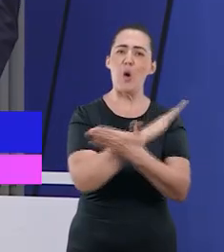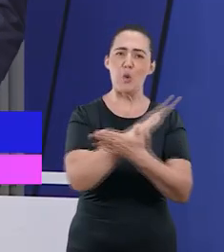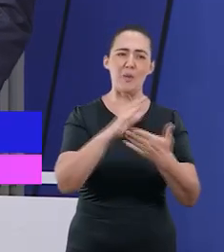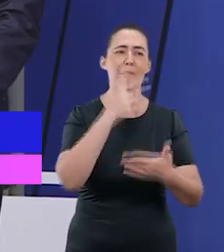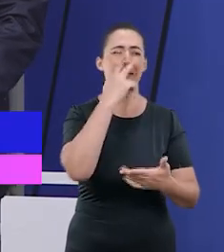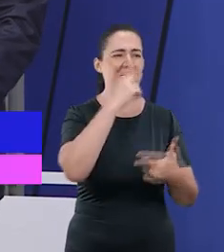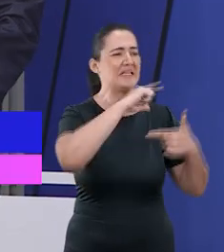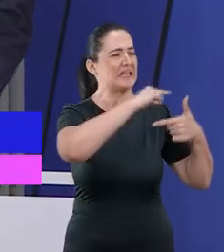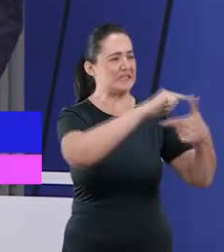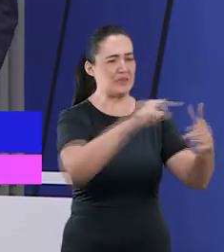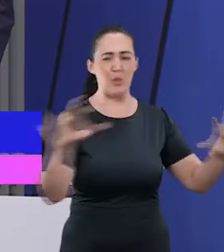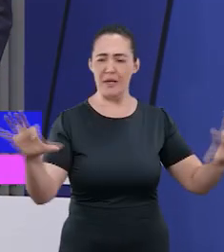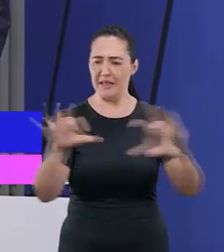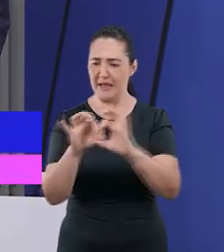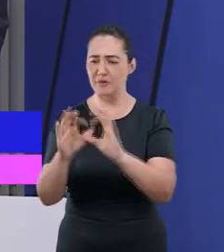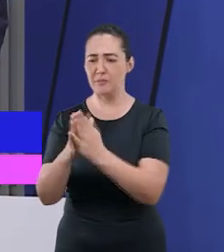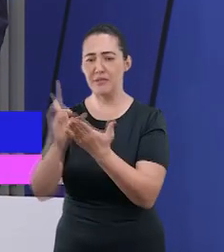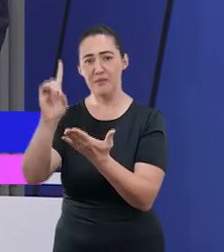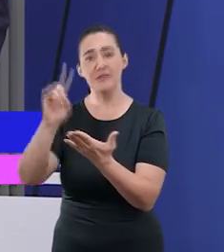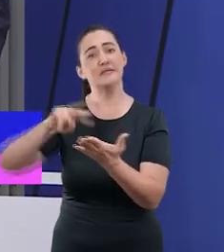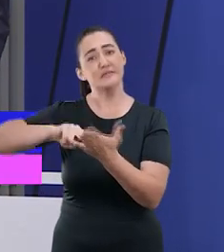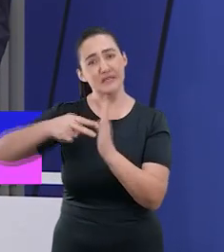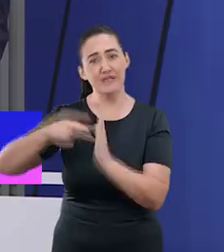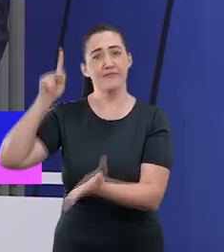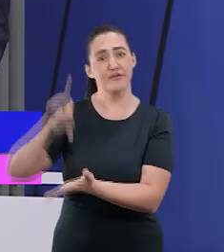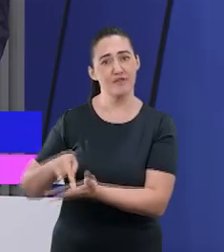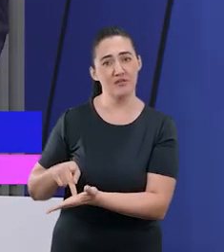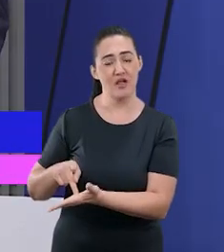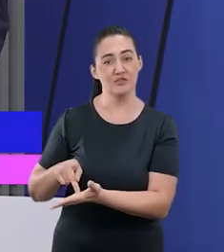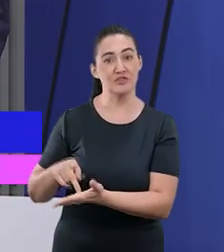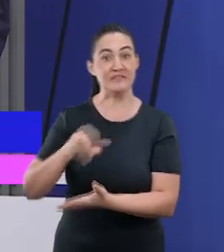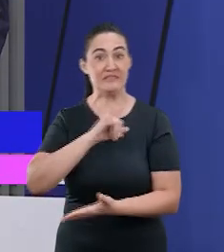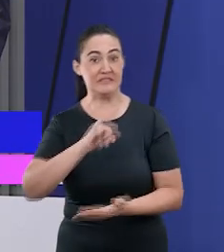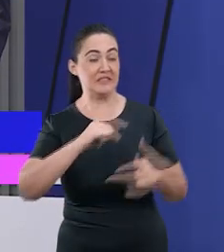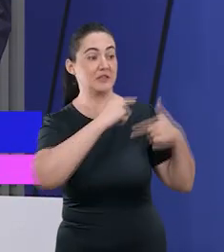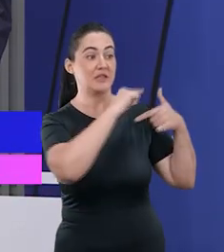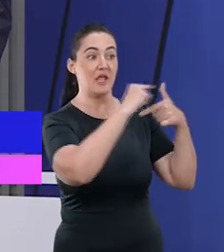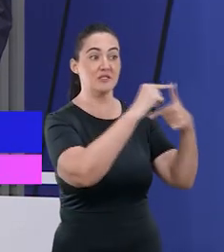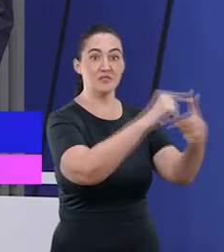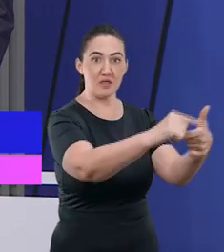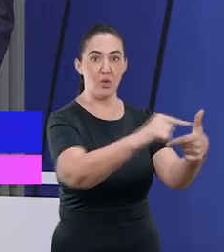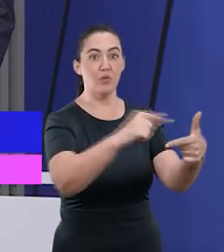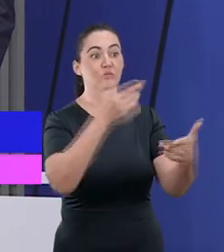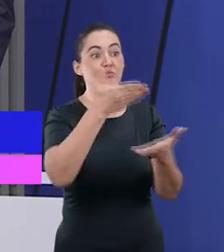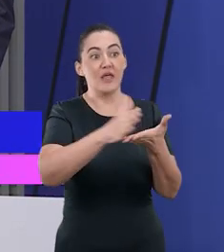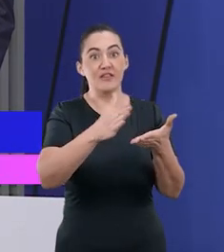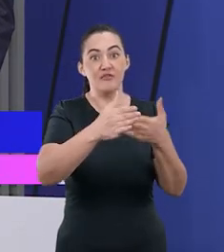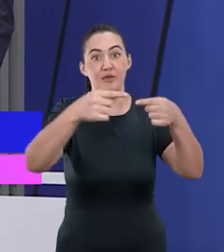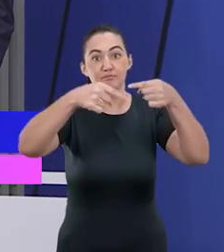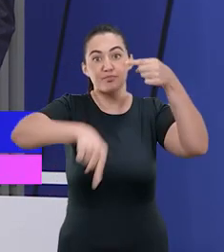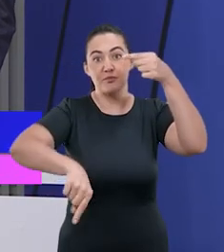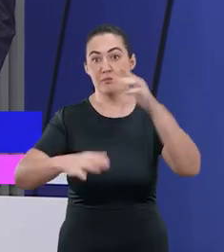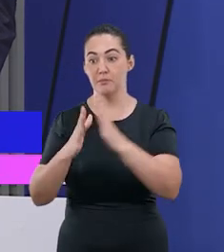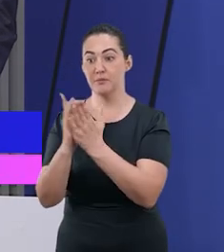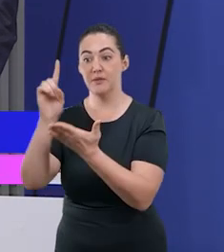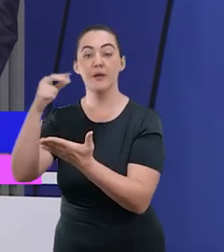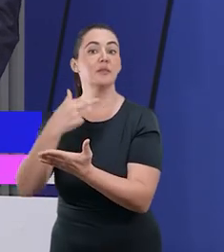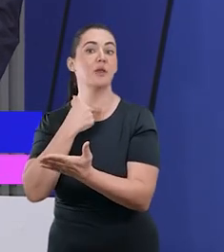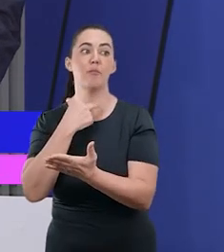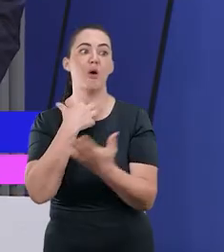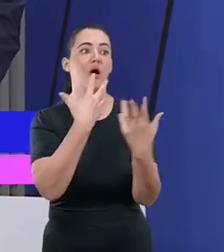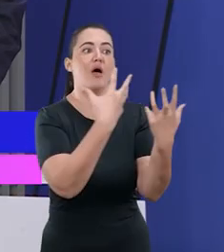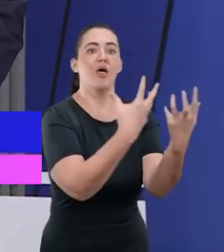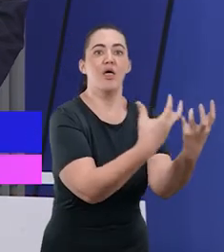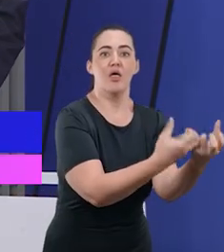tem uma tradição que não tem nada a ver com a revelação, é prática do trilho do bezerro, isso você não pode seguir. Porque isso está